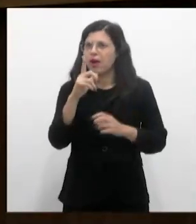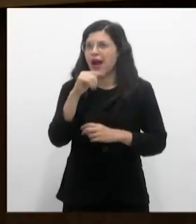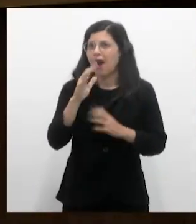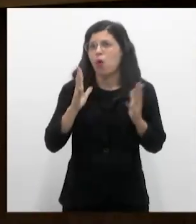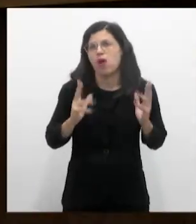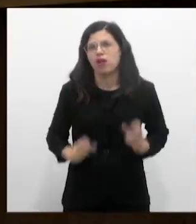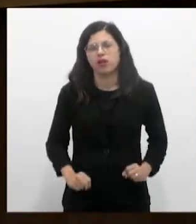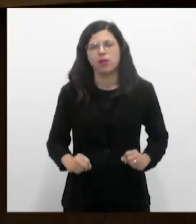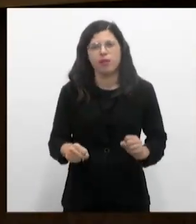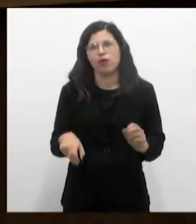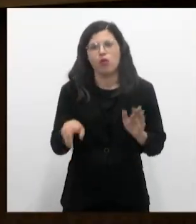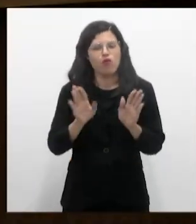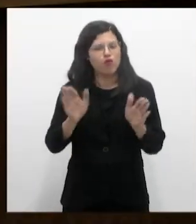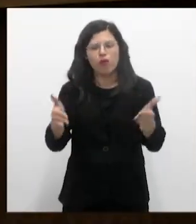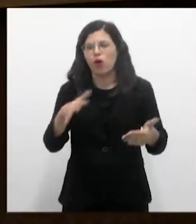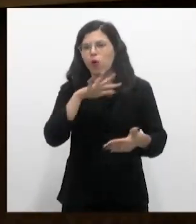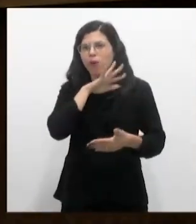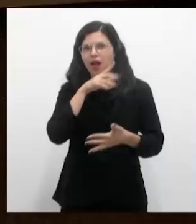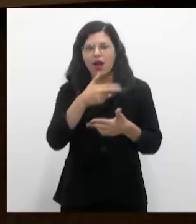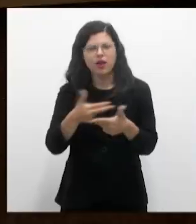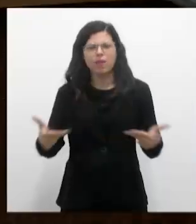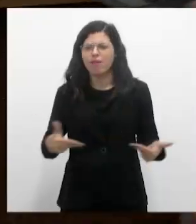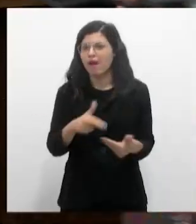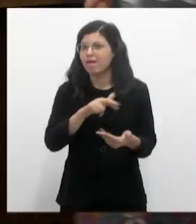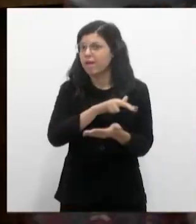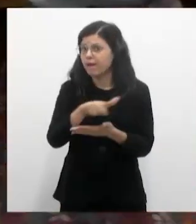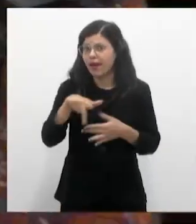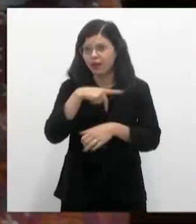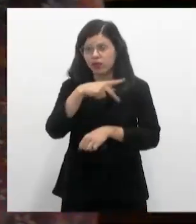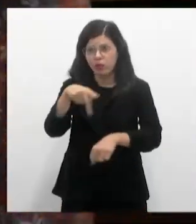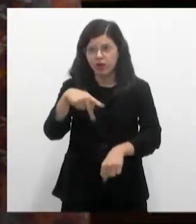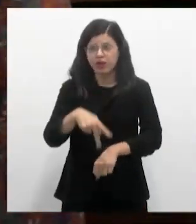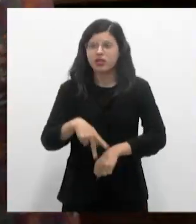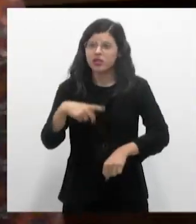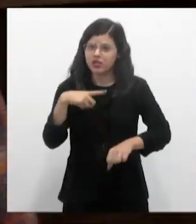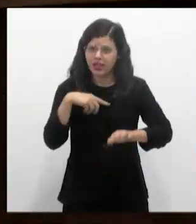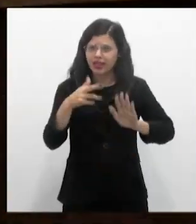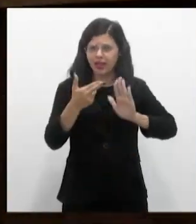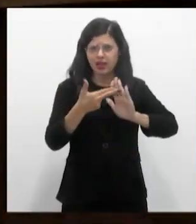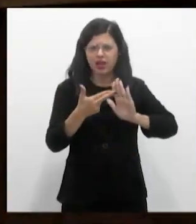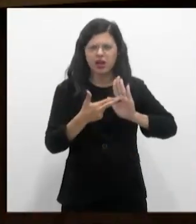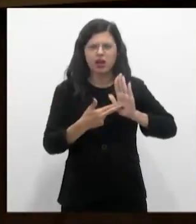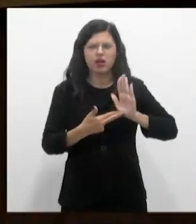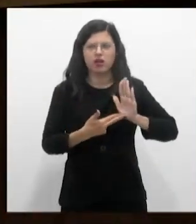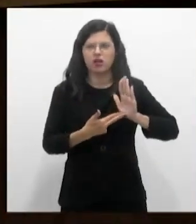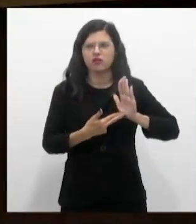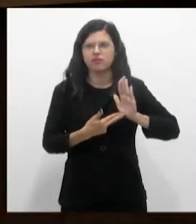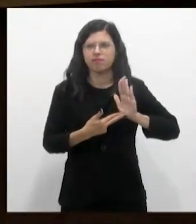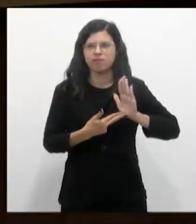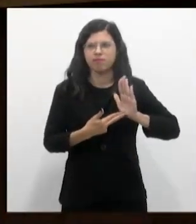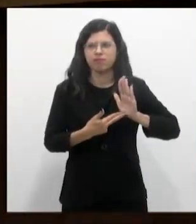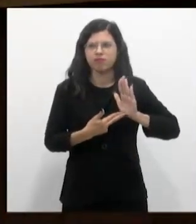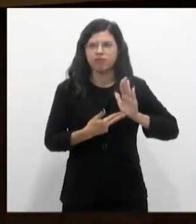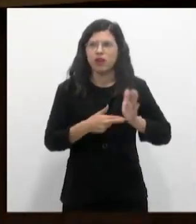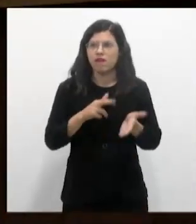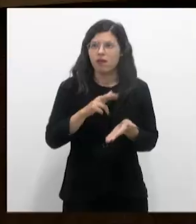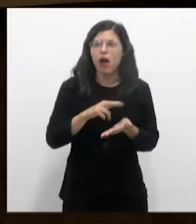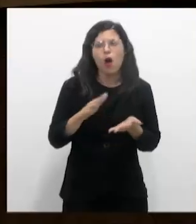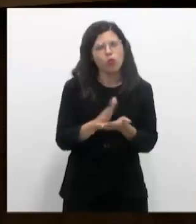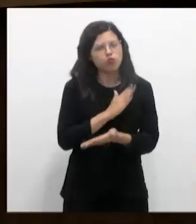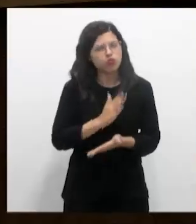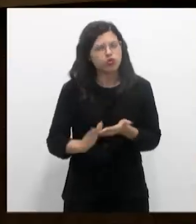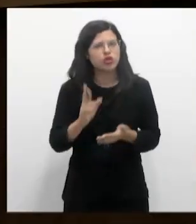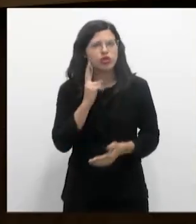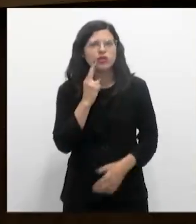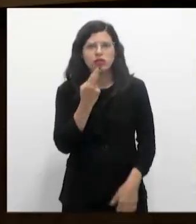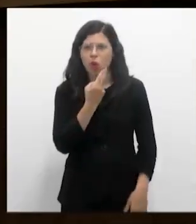destinada a animais. Em vários países do mundo isso é norma, né? Muitos restaurantes fazem isso por